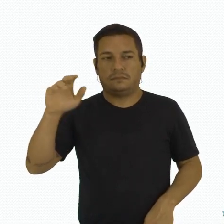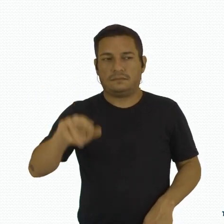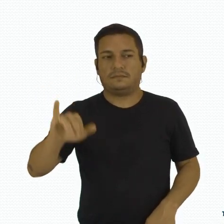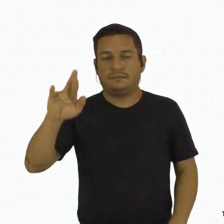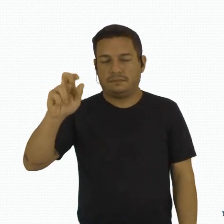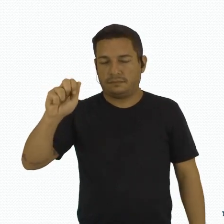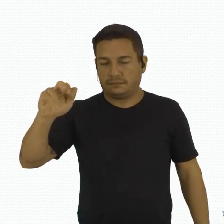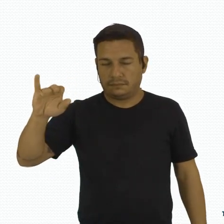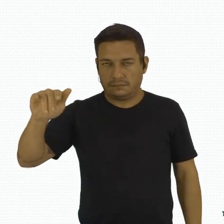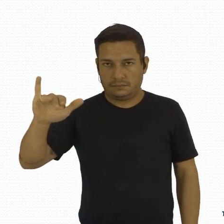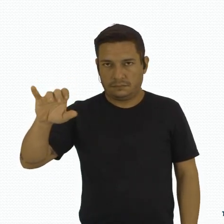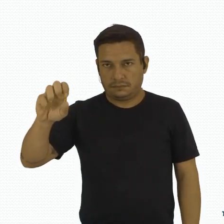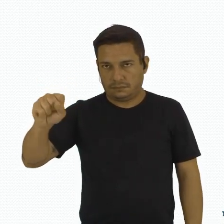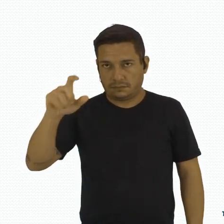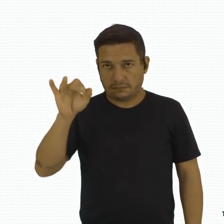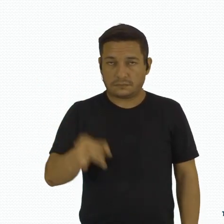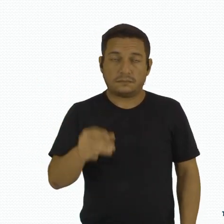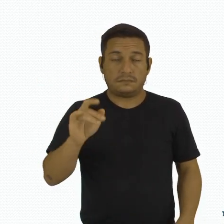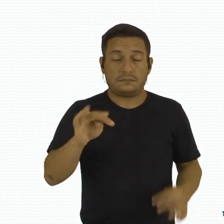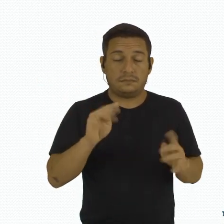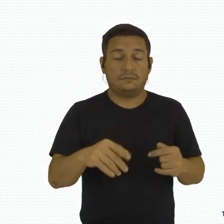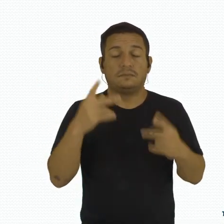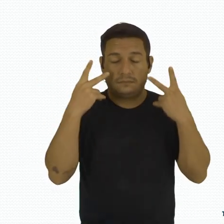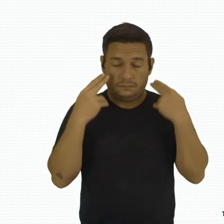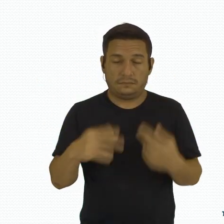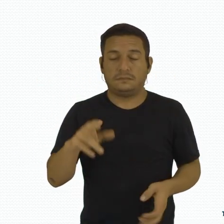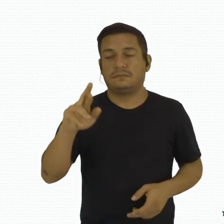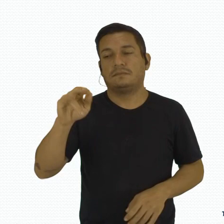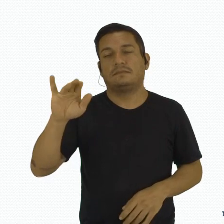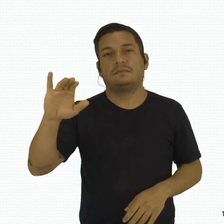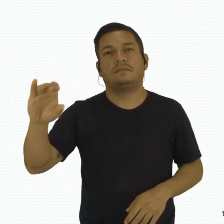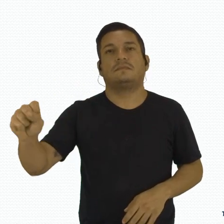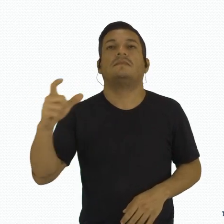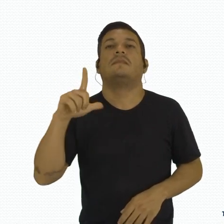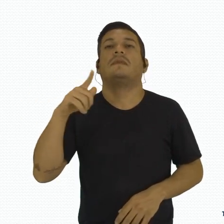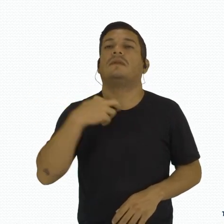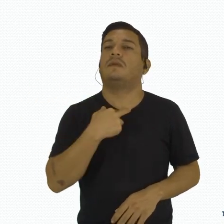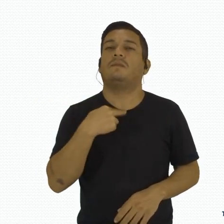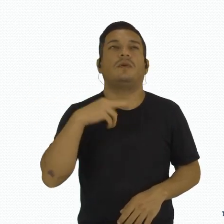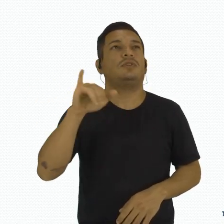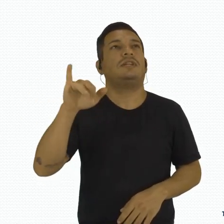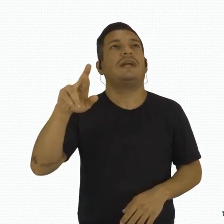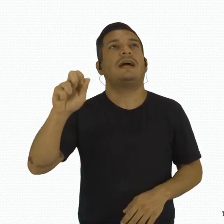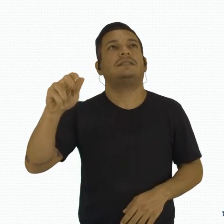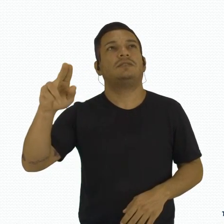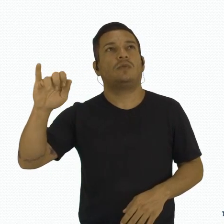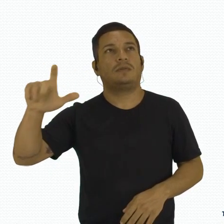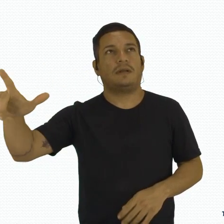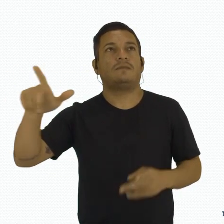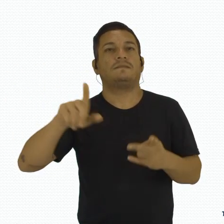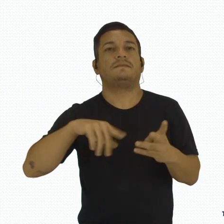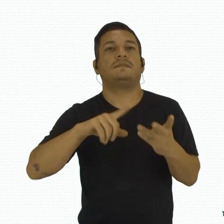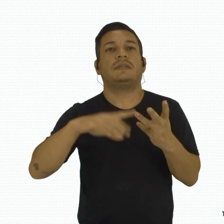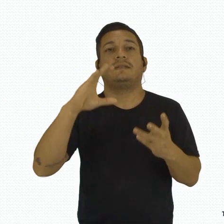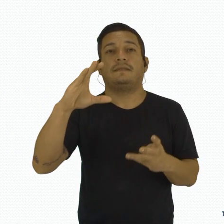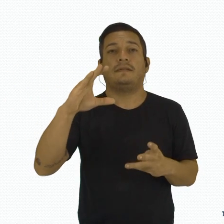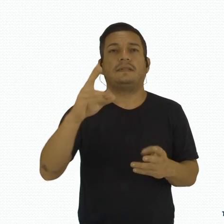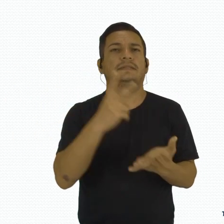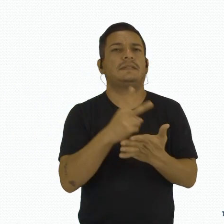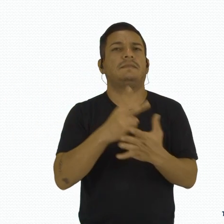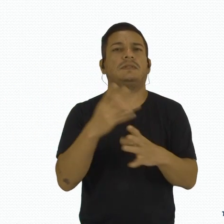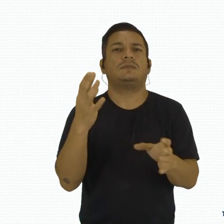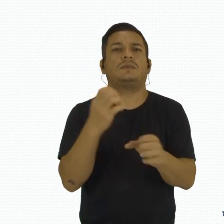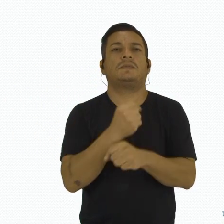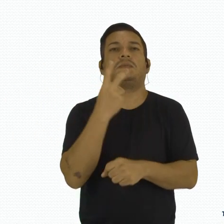irracionais? Corretíssimo. Se todo natural é racional, eles não podem ser irracionais. Item C. Sempre